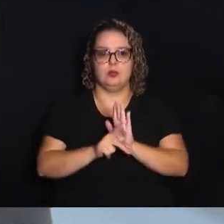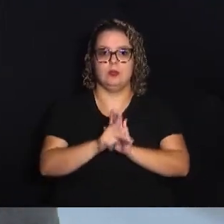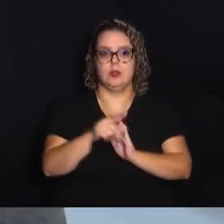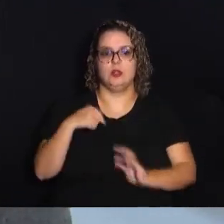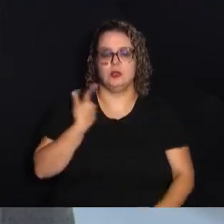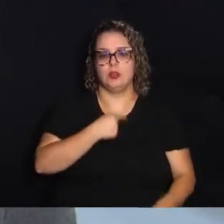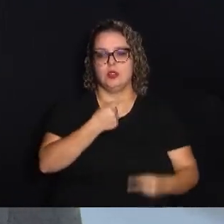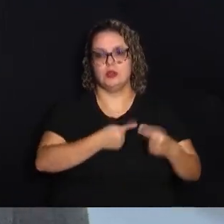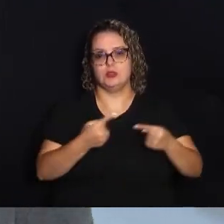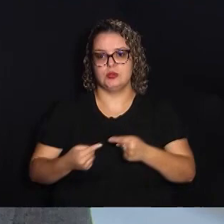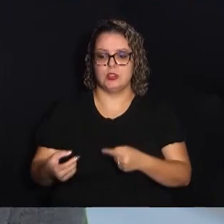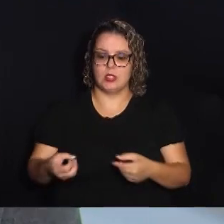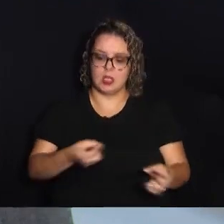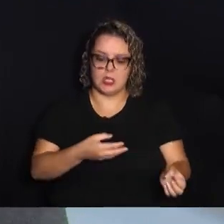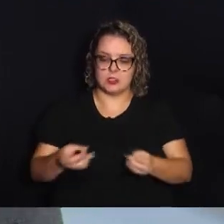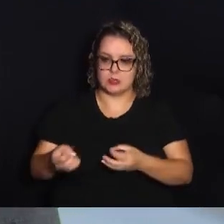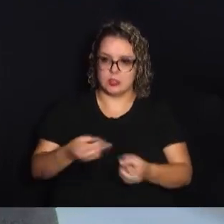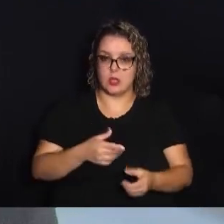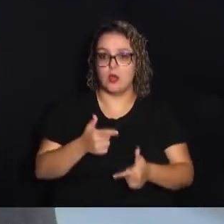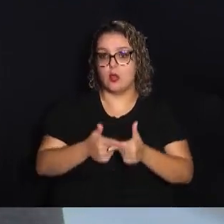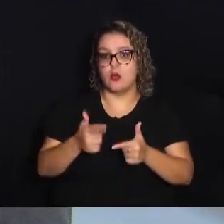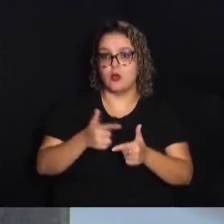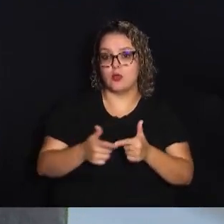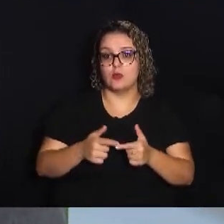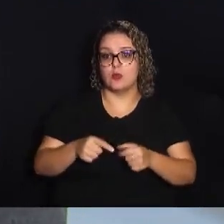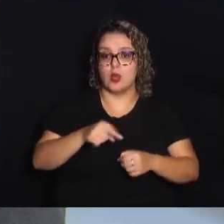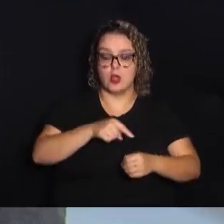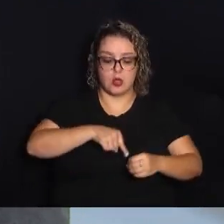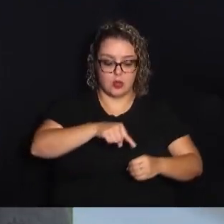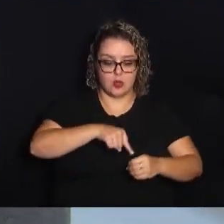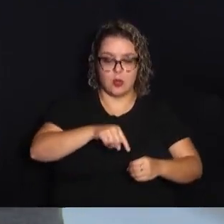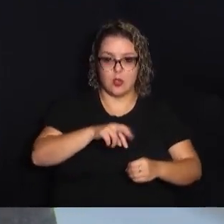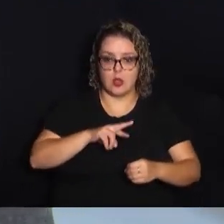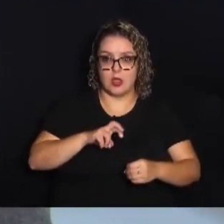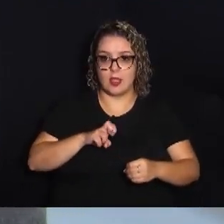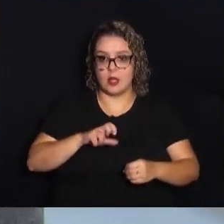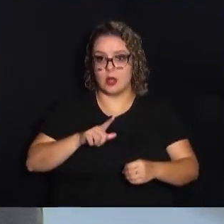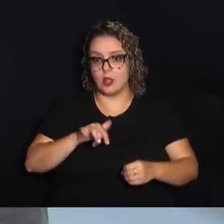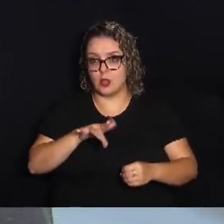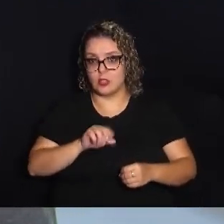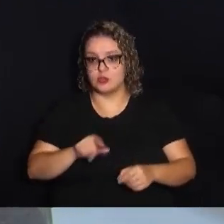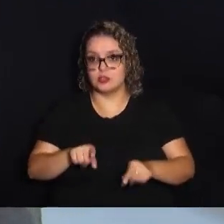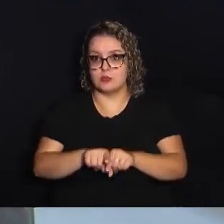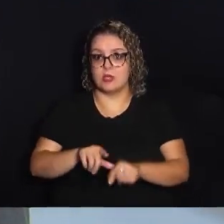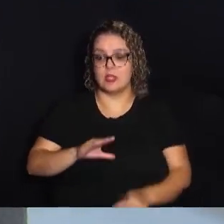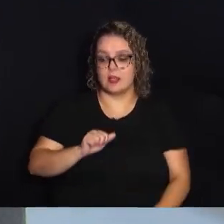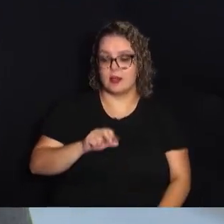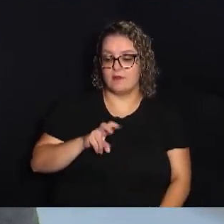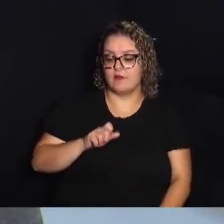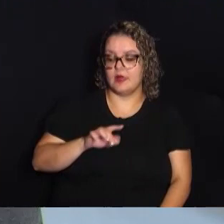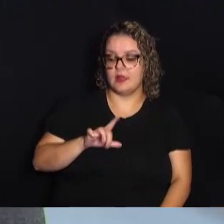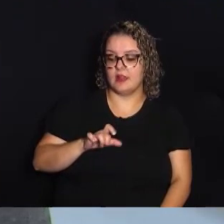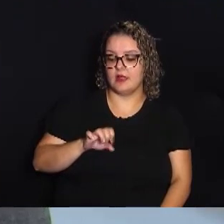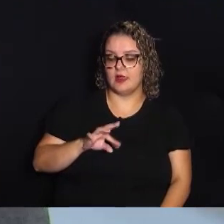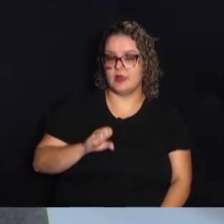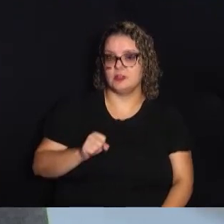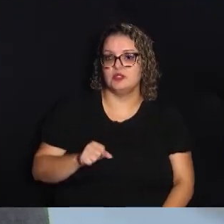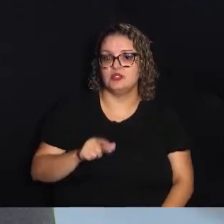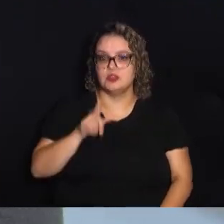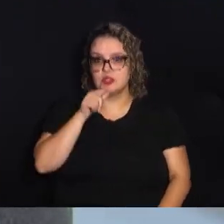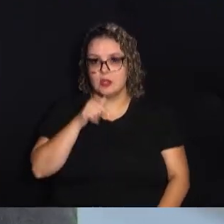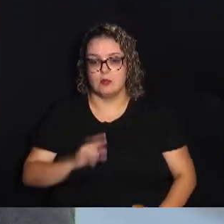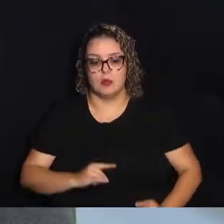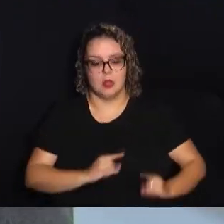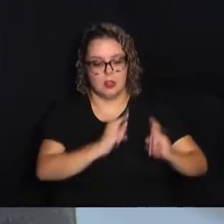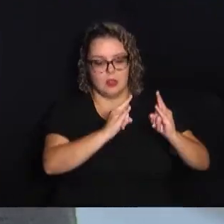projeto também nós discutimos agora recentemente problema dos relógios e os cavaletes de águas individuais